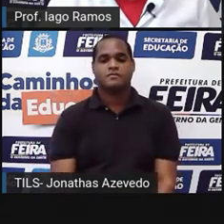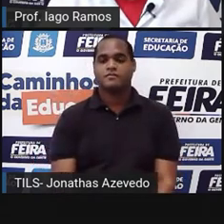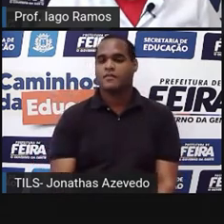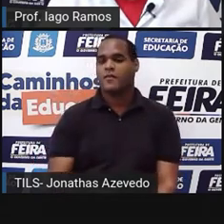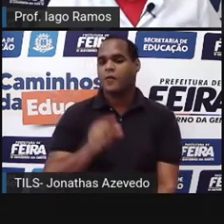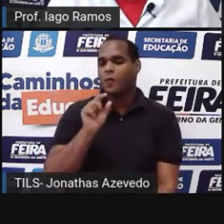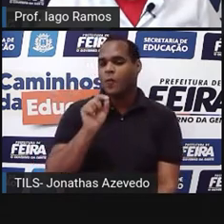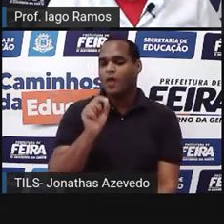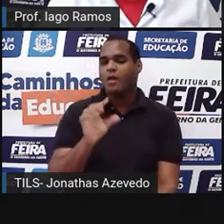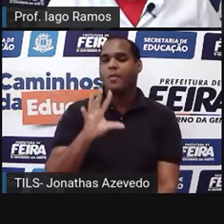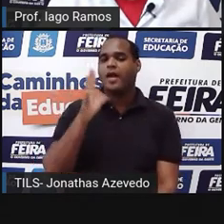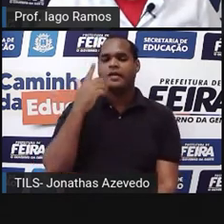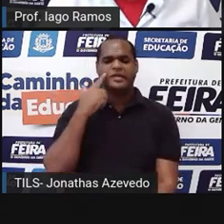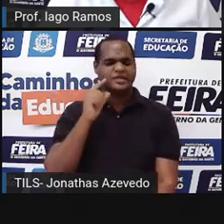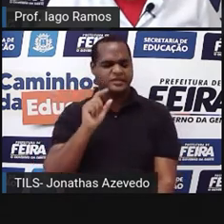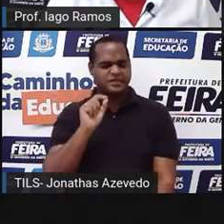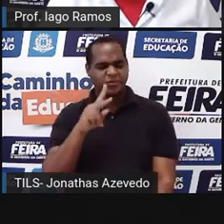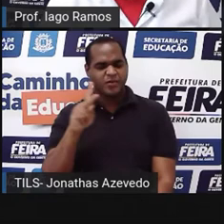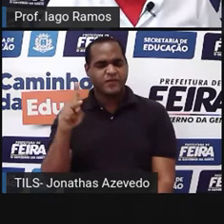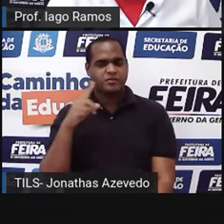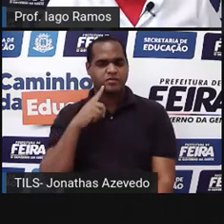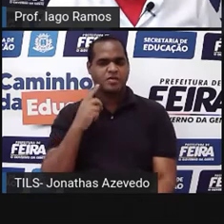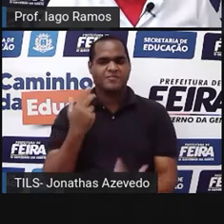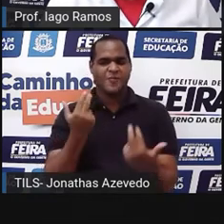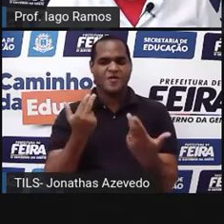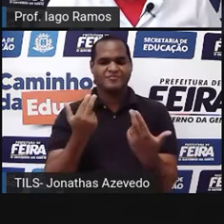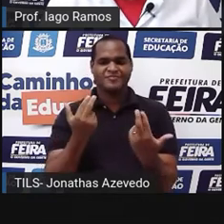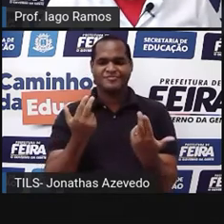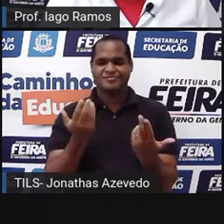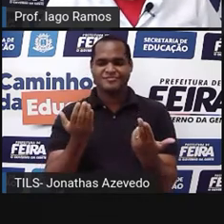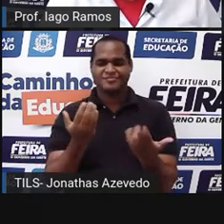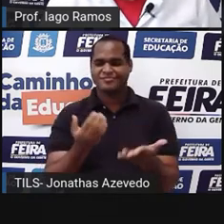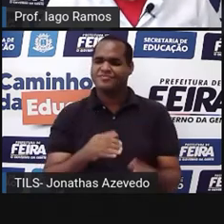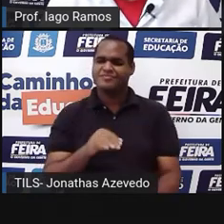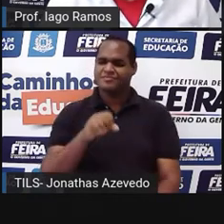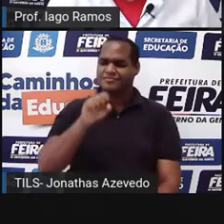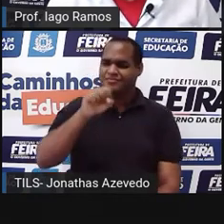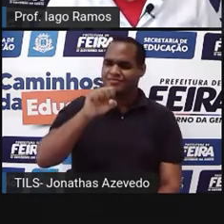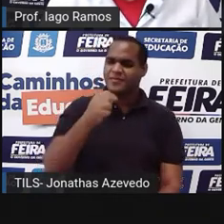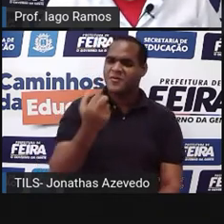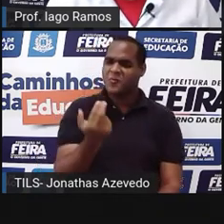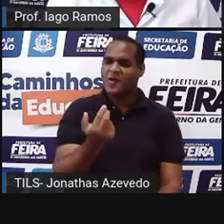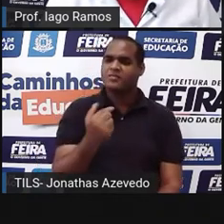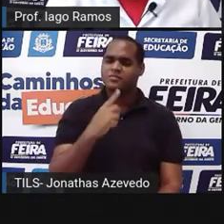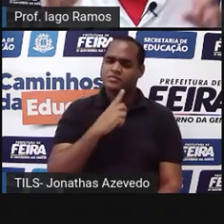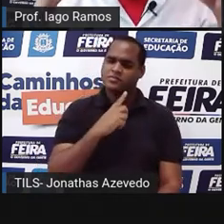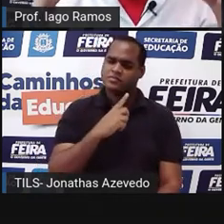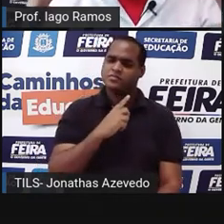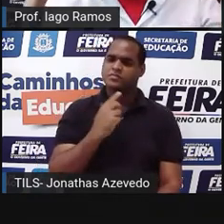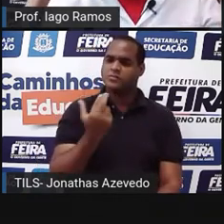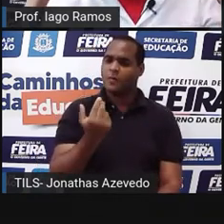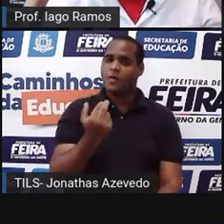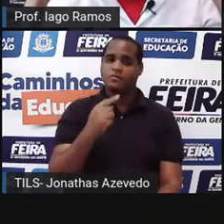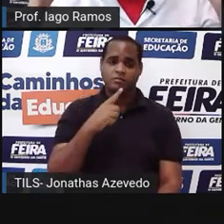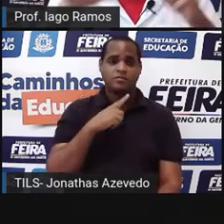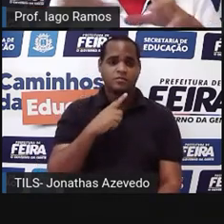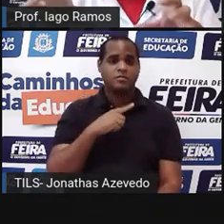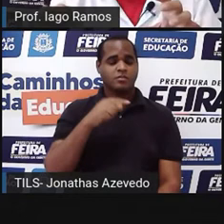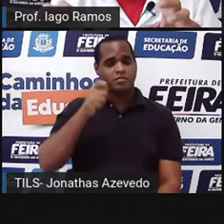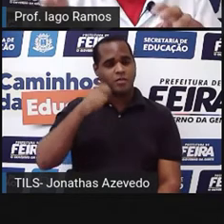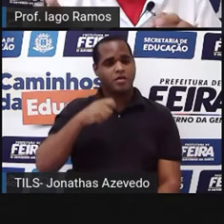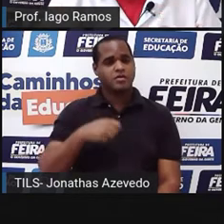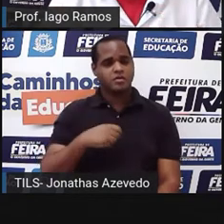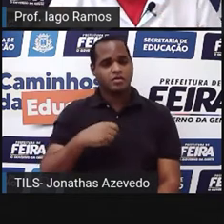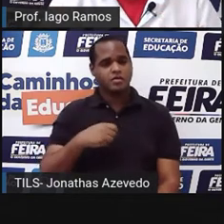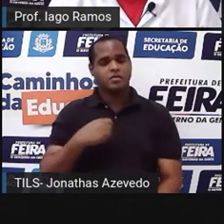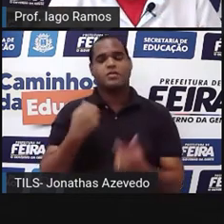O que é que aconteceu ali? Aí você fala assim, professor, é igual, né? Tem ângulos iguais ali, né? Tem